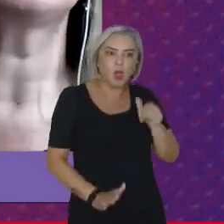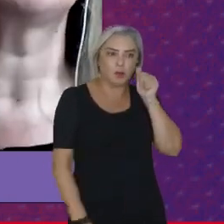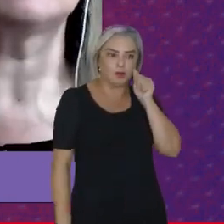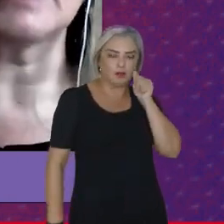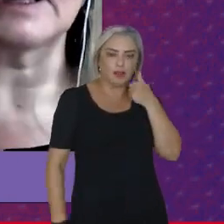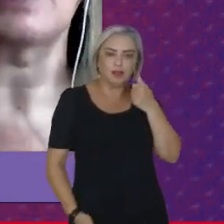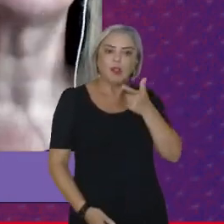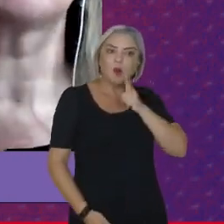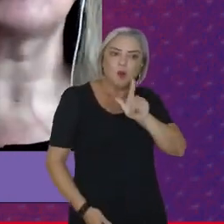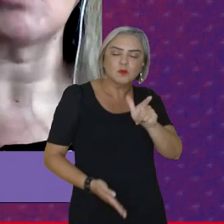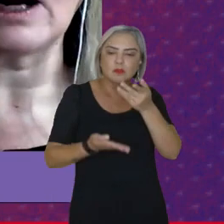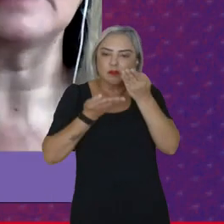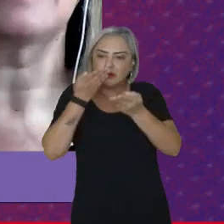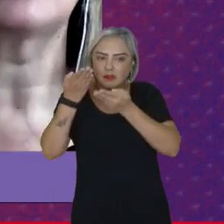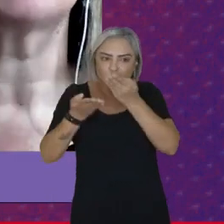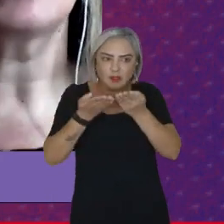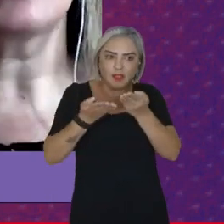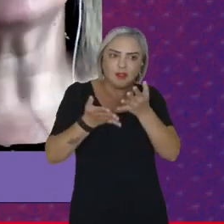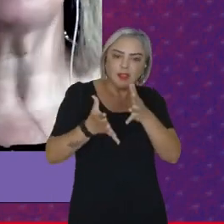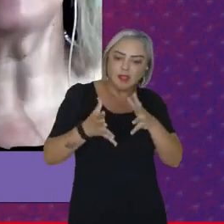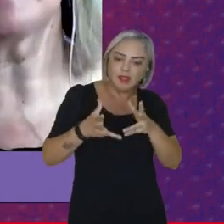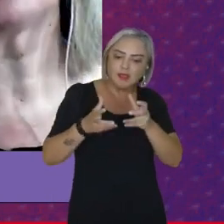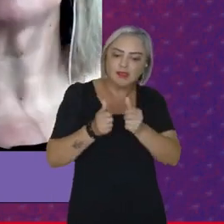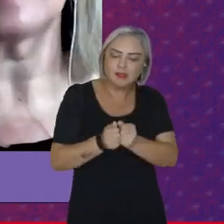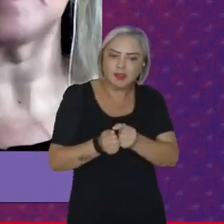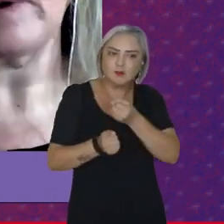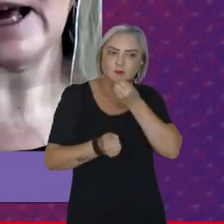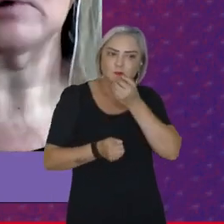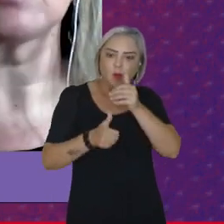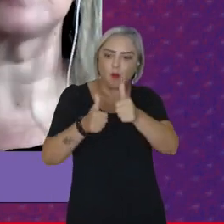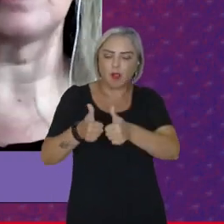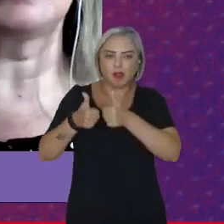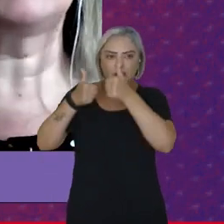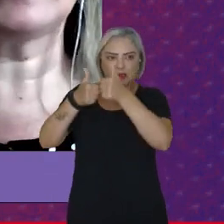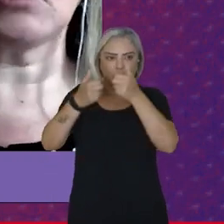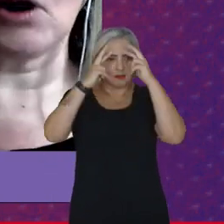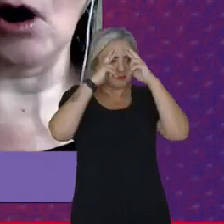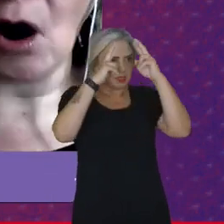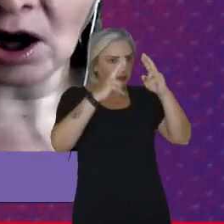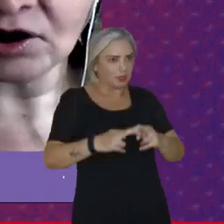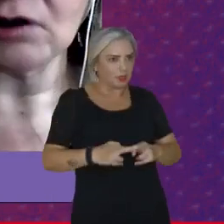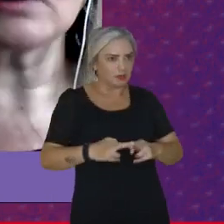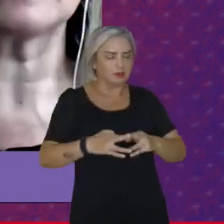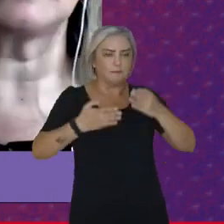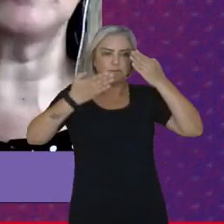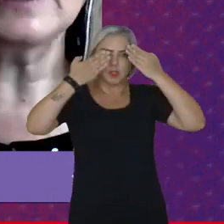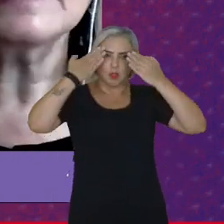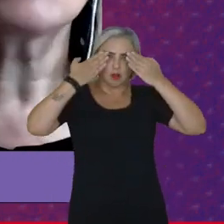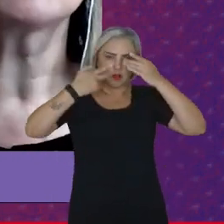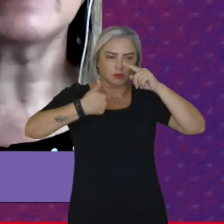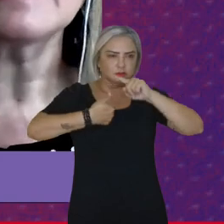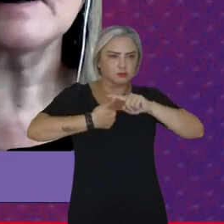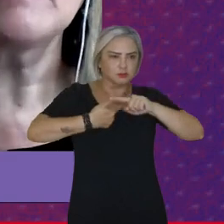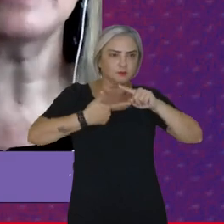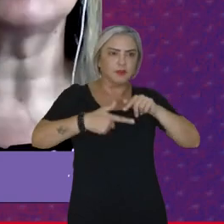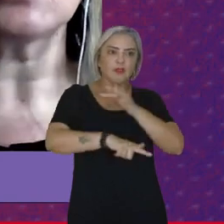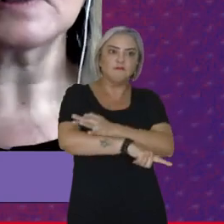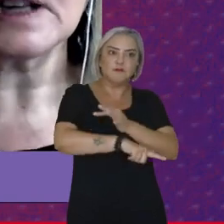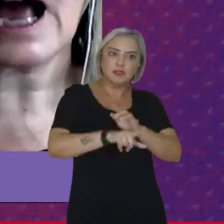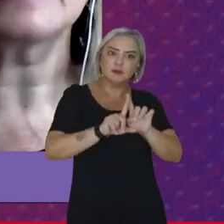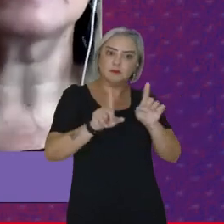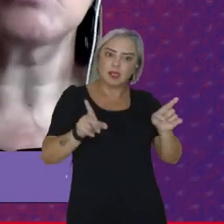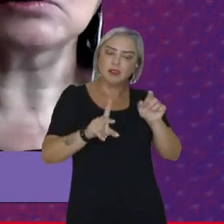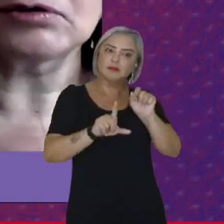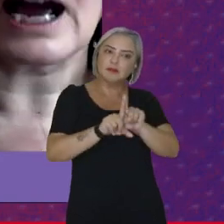um atendimento integral de boa qualidade, respeitando os aspectos psicológicos, físicos, mas